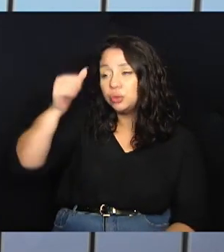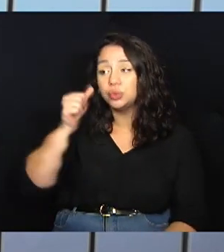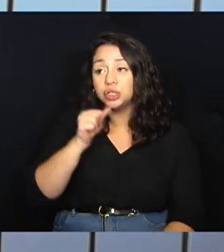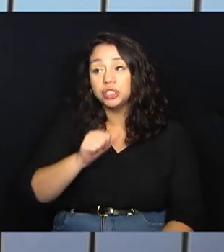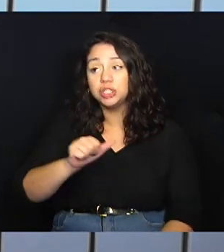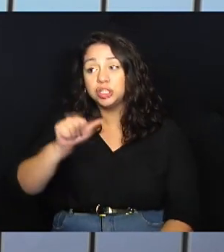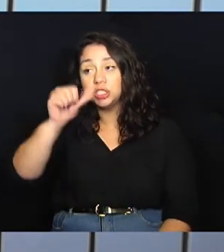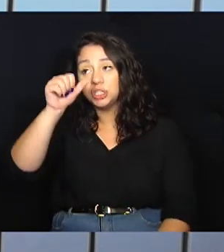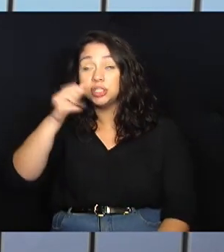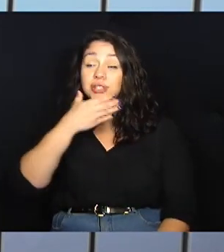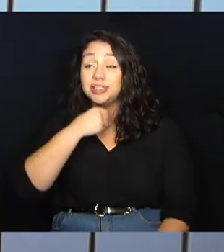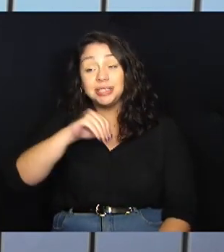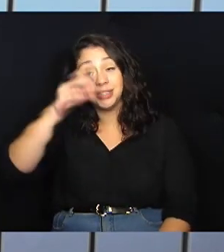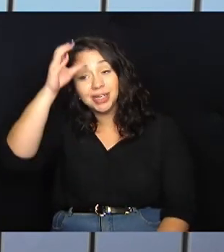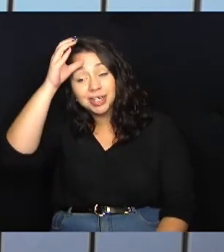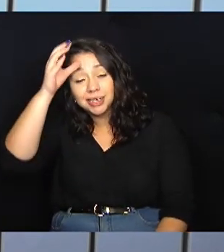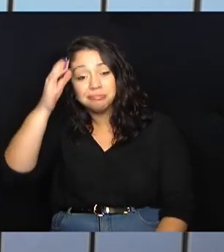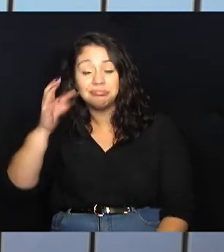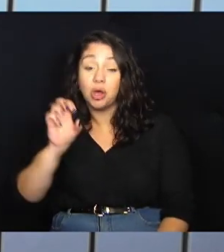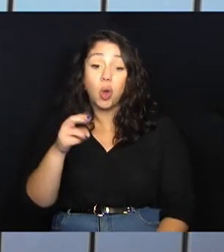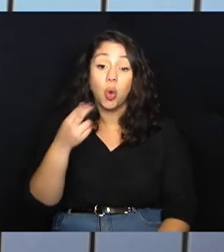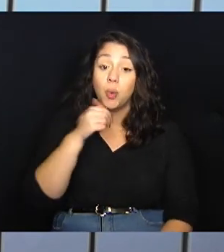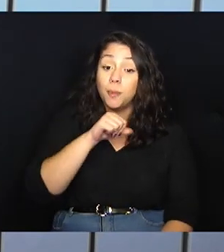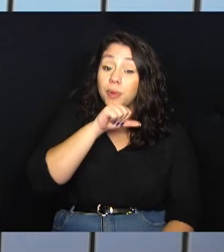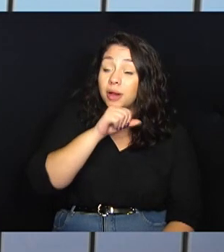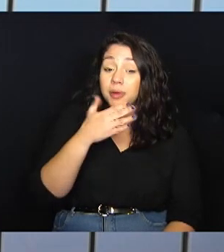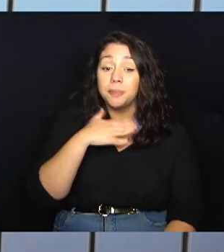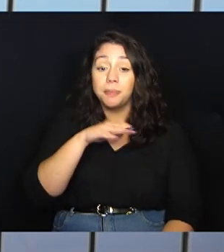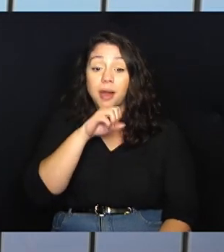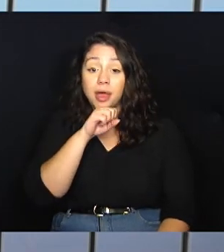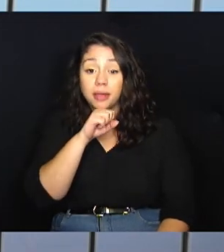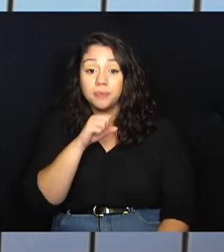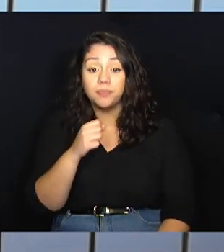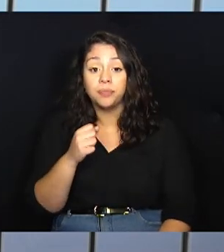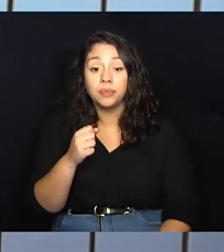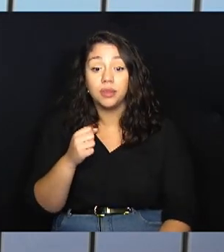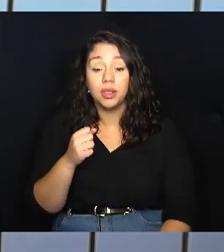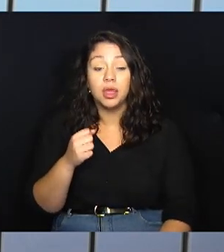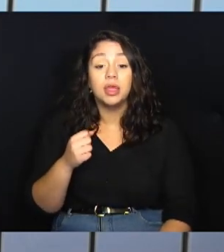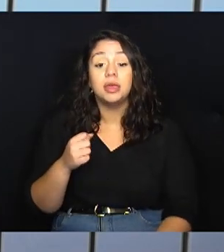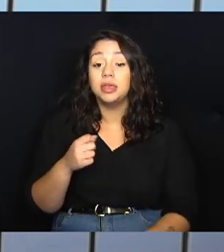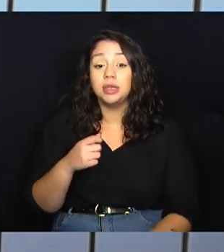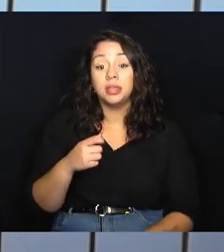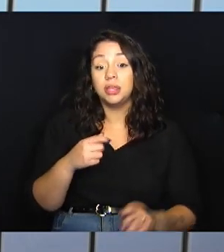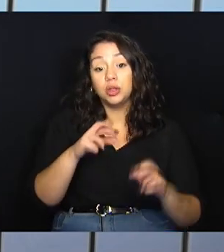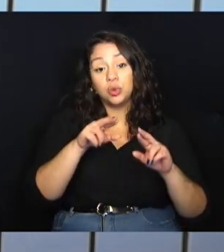vezes até, como elas não são proibidas de terem contato com as suas famílias de origem,